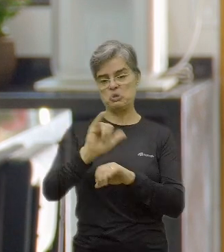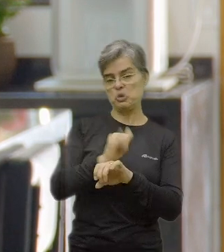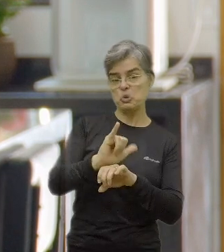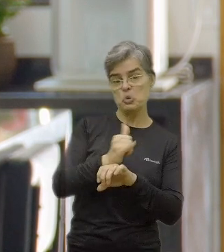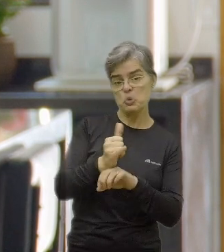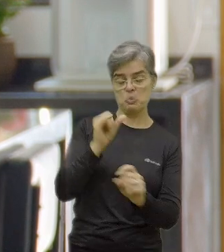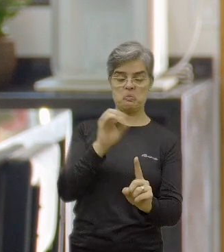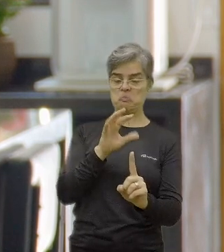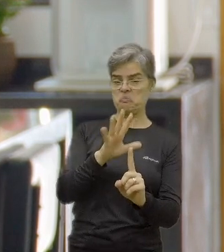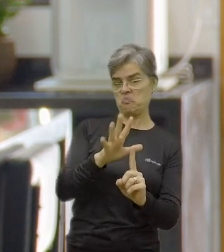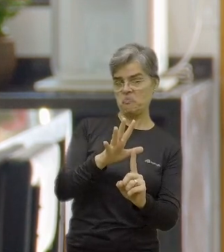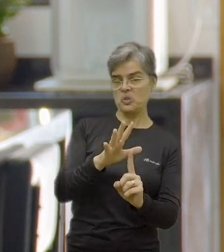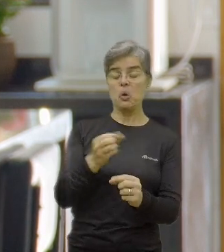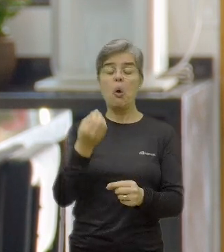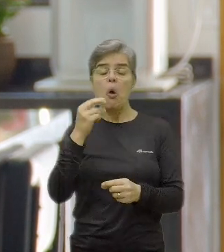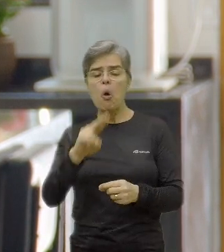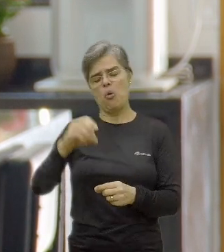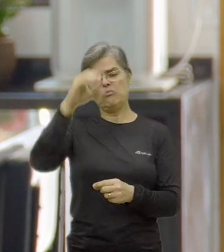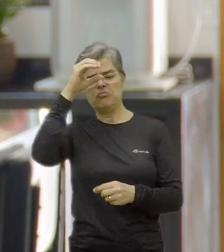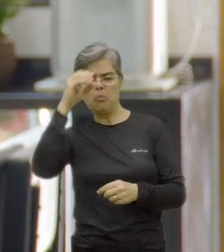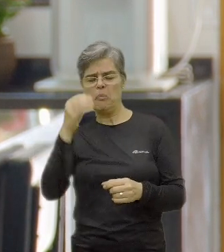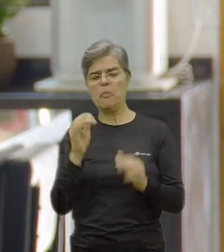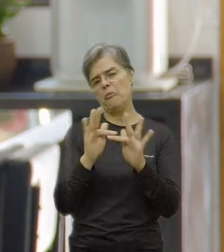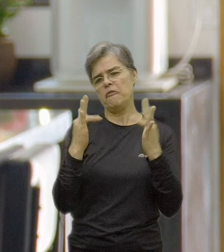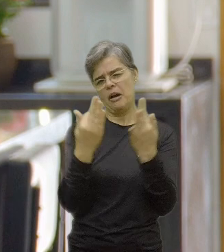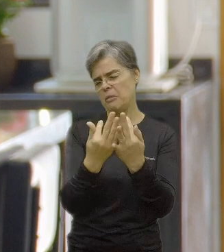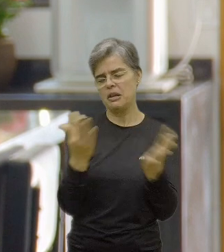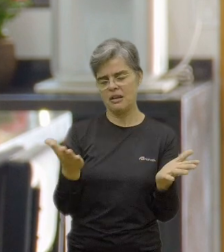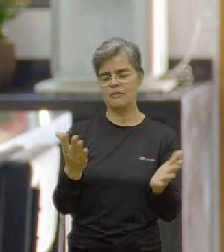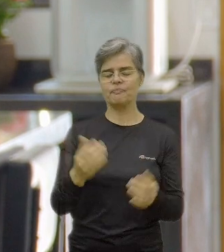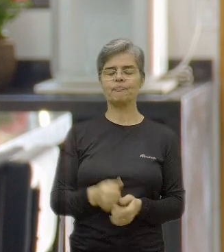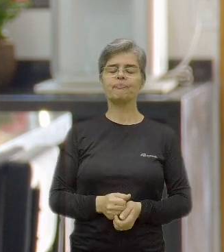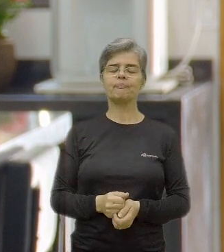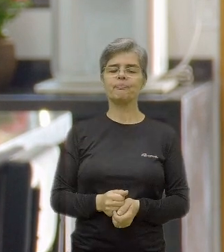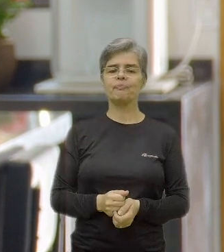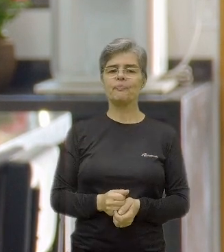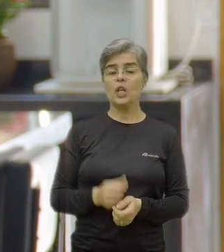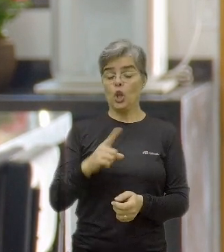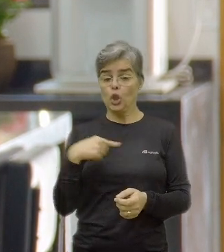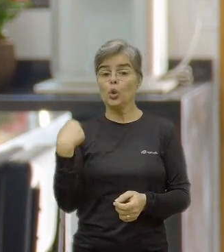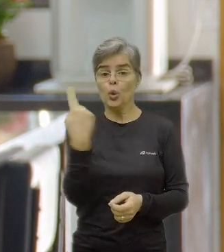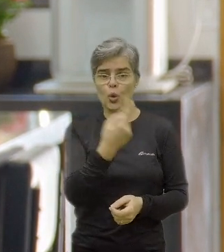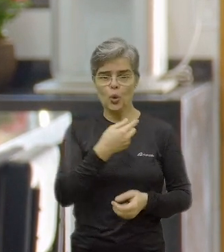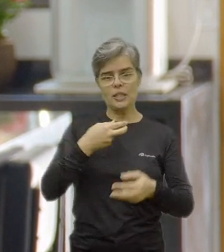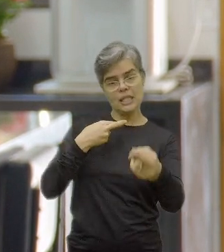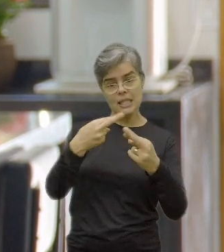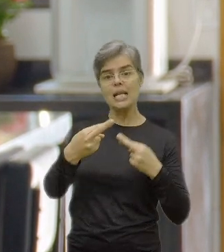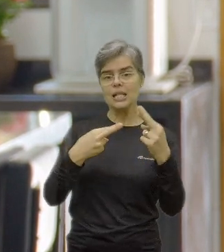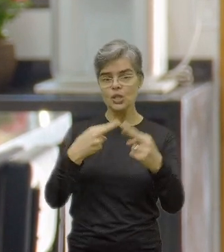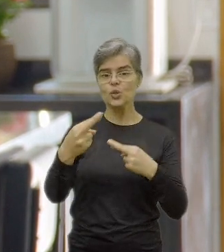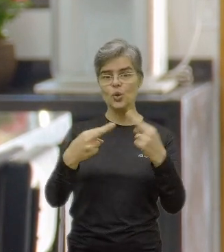e seguidores, ou mesmo padrinhos e afilhados, como no caso do CR. Todas as